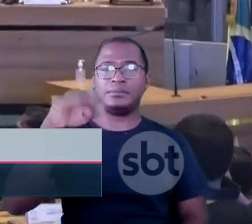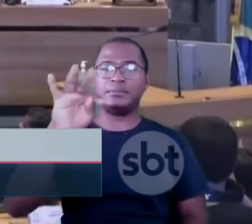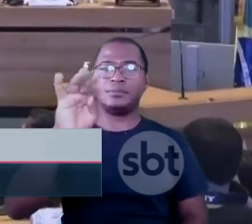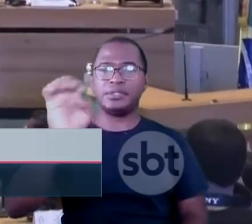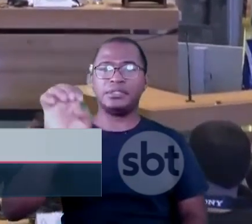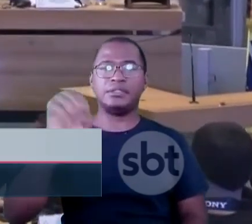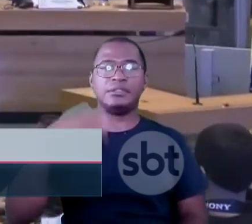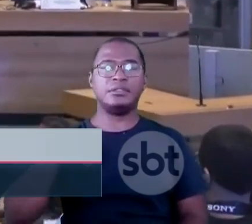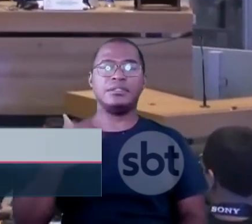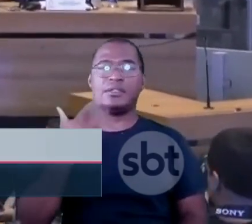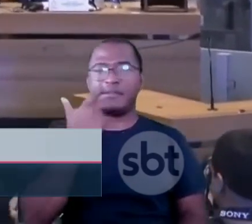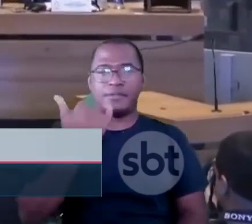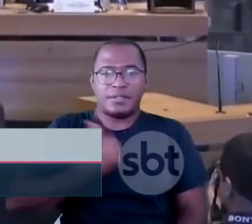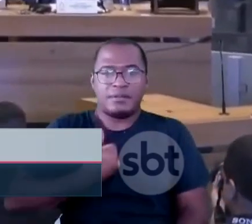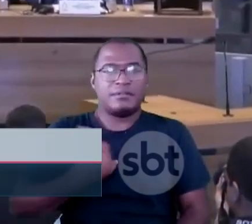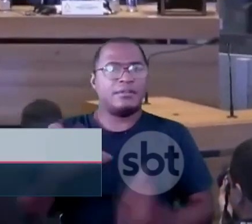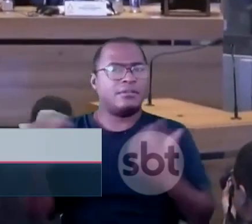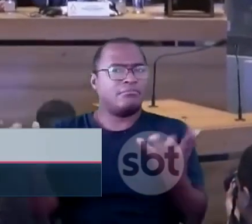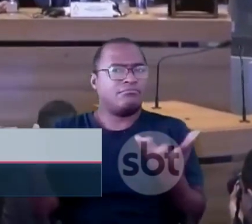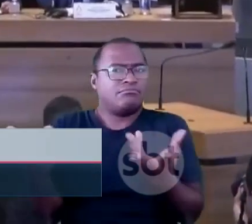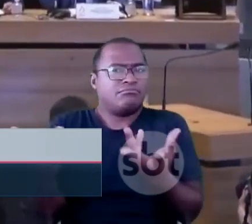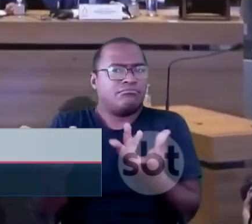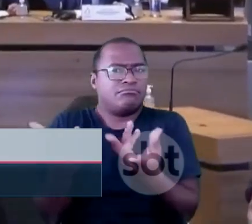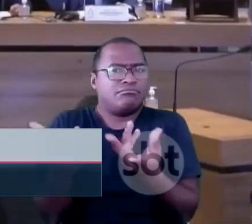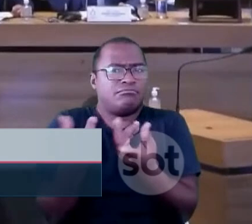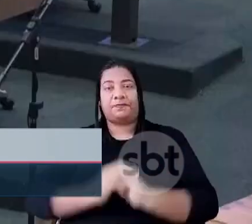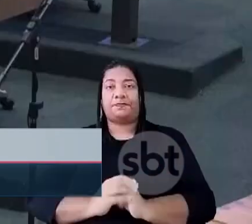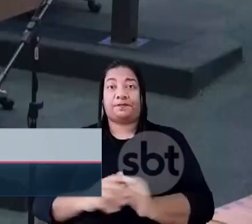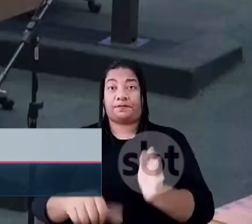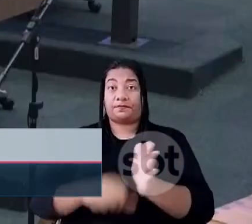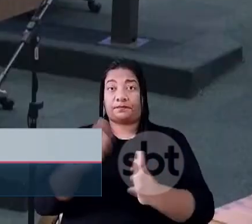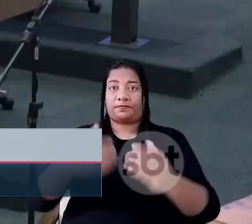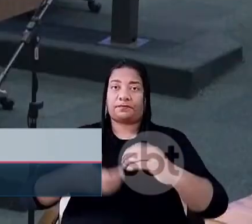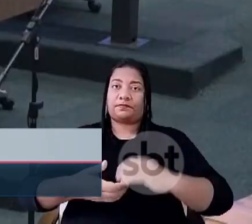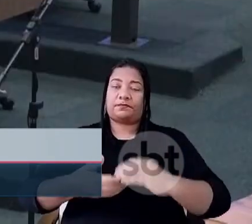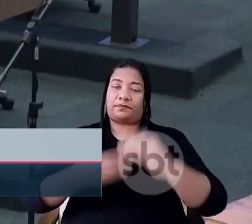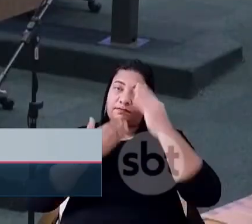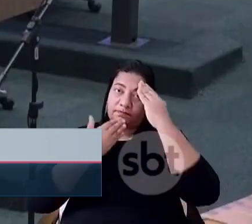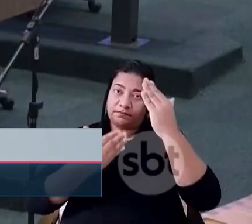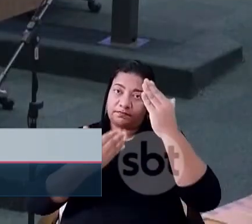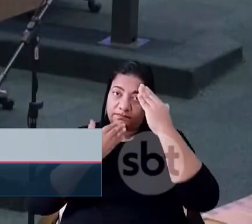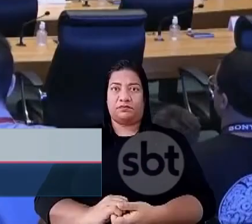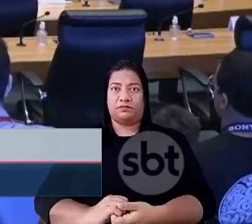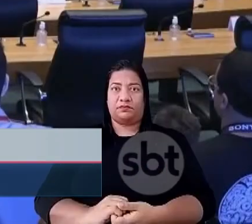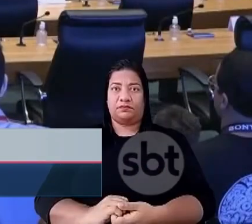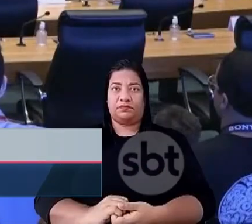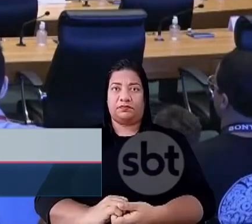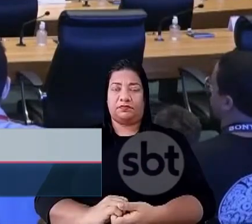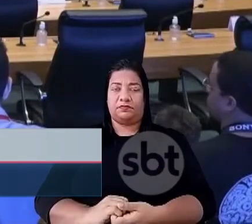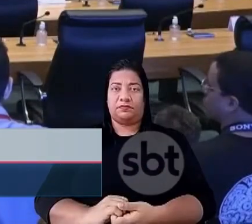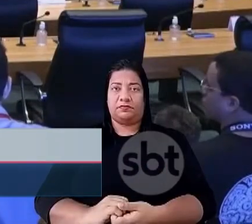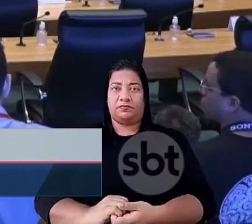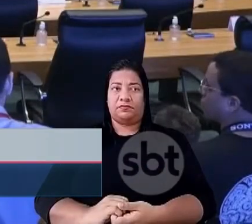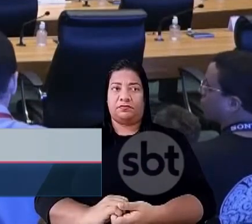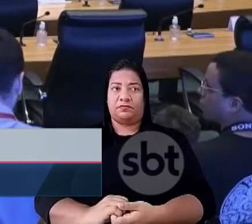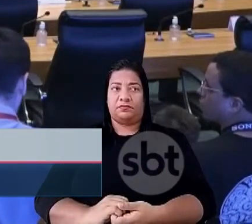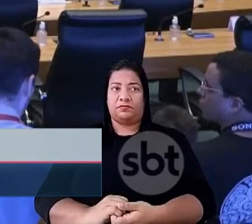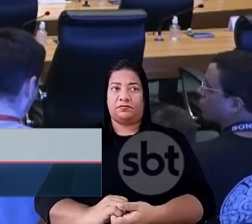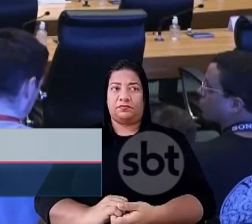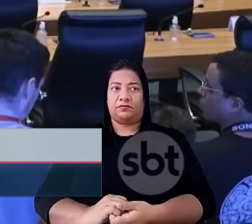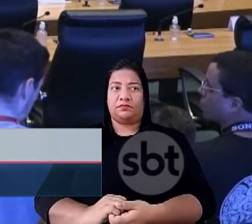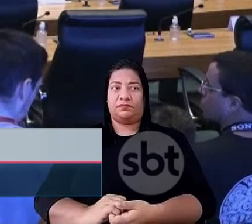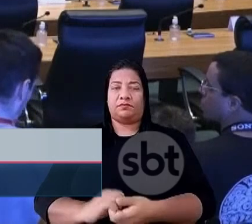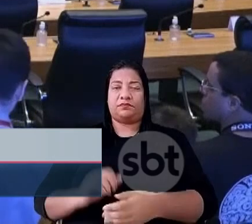antidemocráticos instalada na Câmara Legislativa do Distrito Federal foi aprovada convocação e a quebra do sigilos